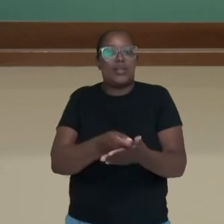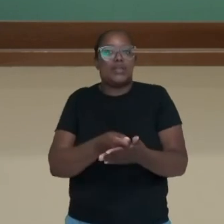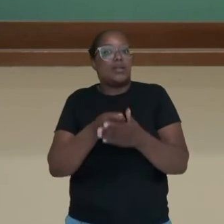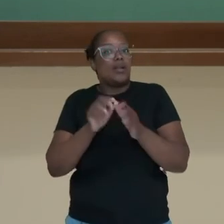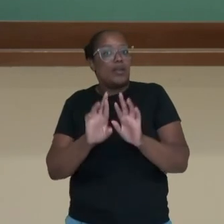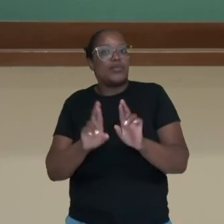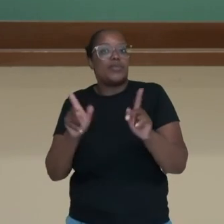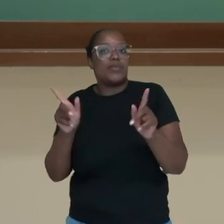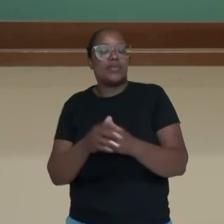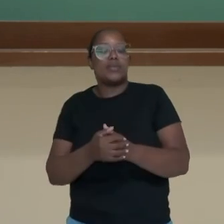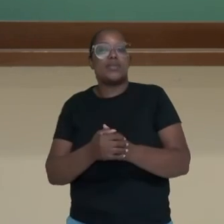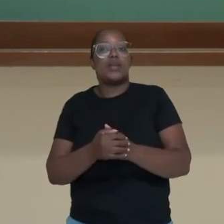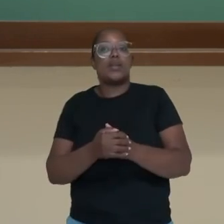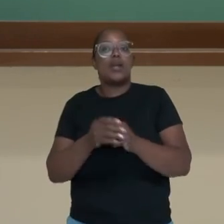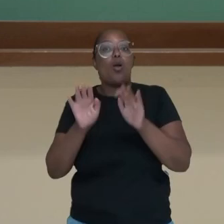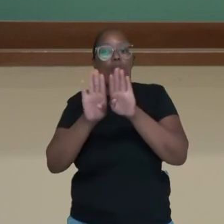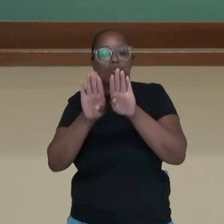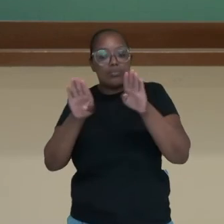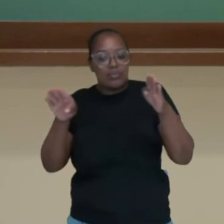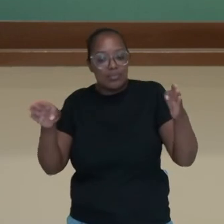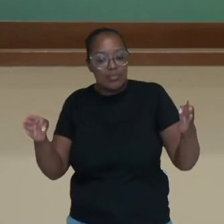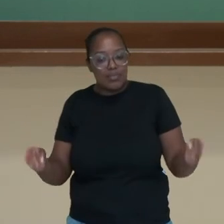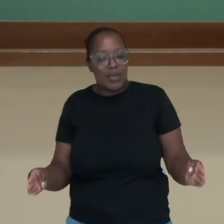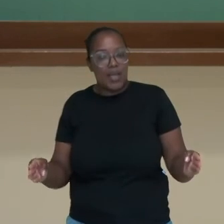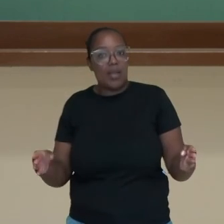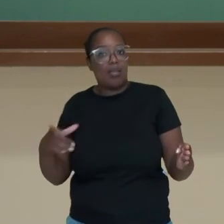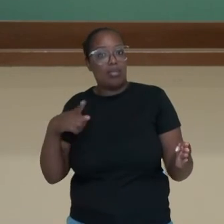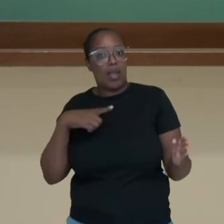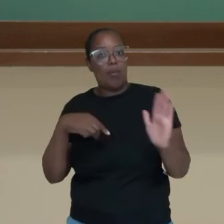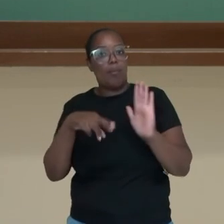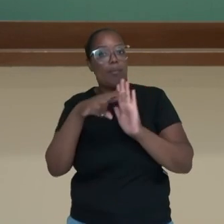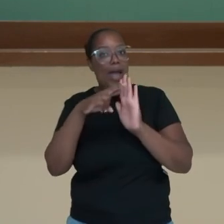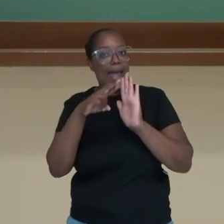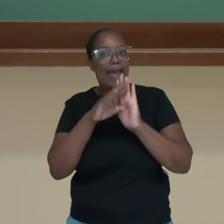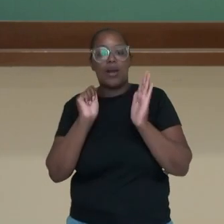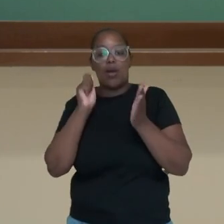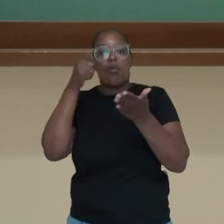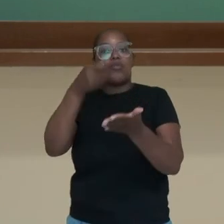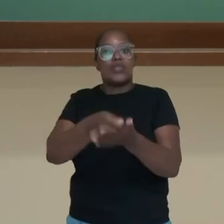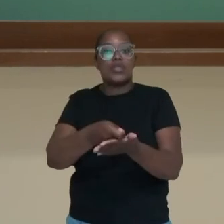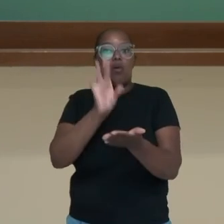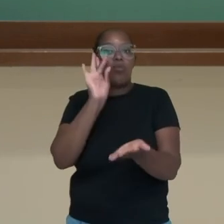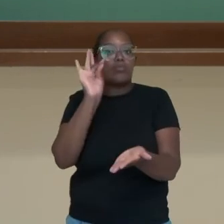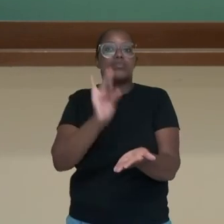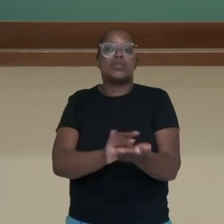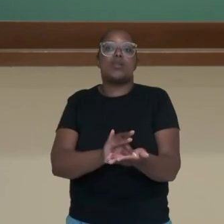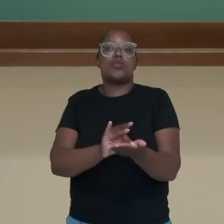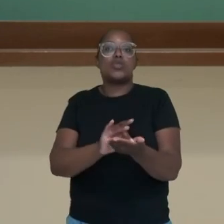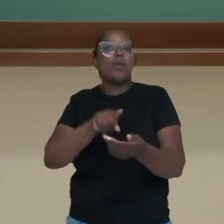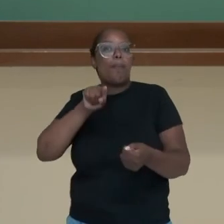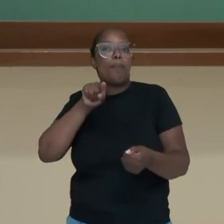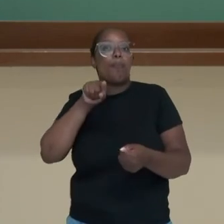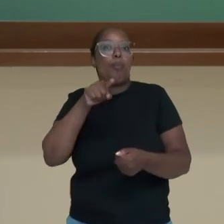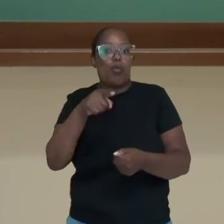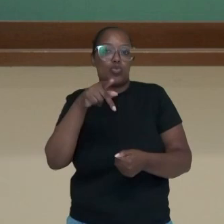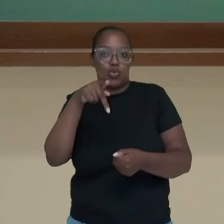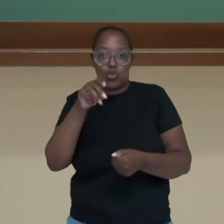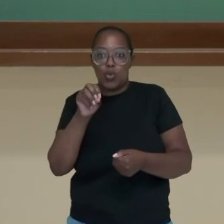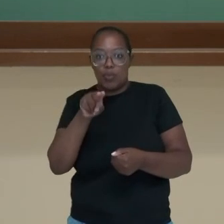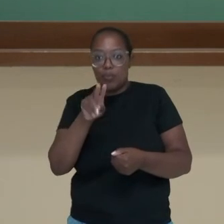Então vamos pensar, o tênis de mesa, ele tem ali uma regra oficial de pontuação, né?